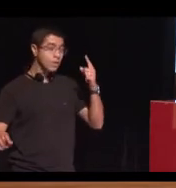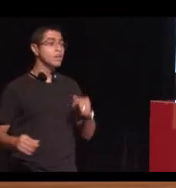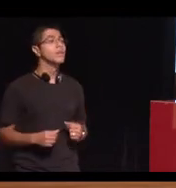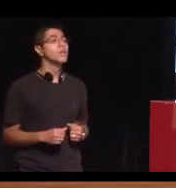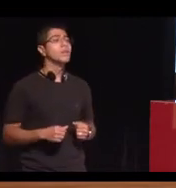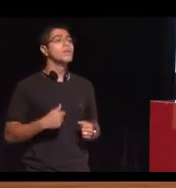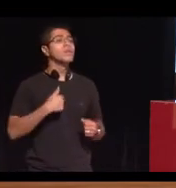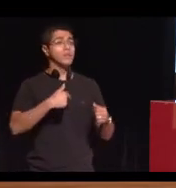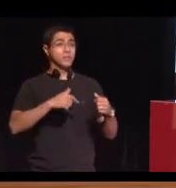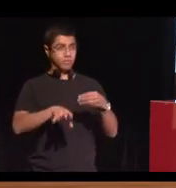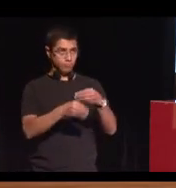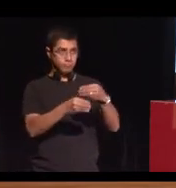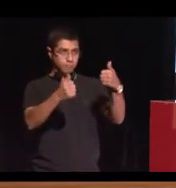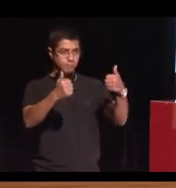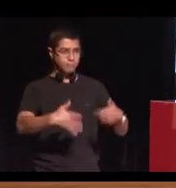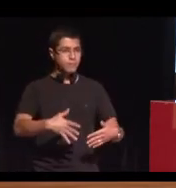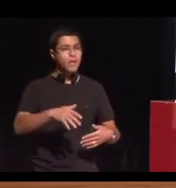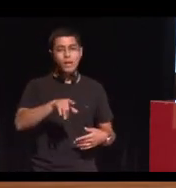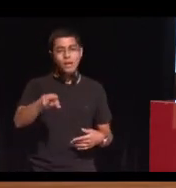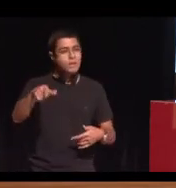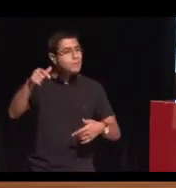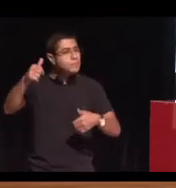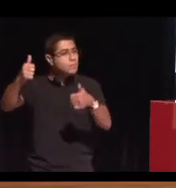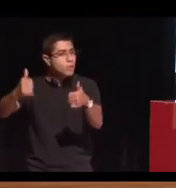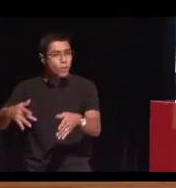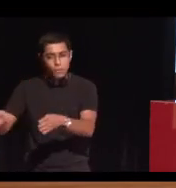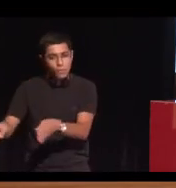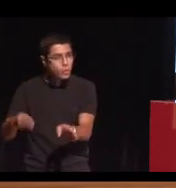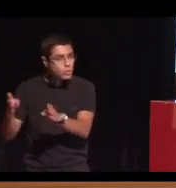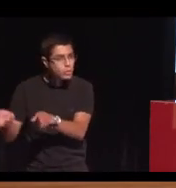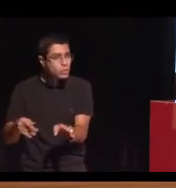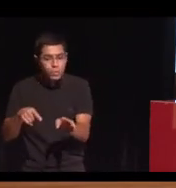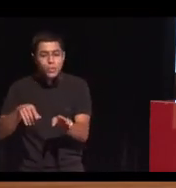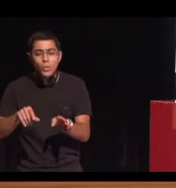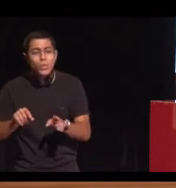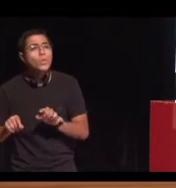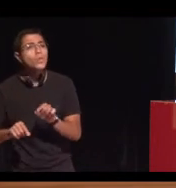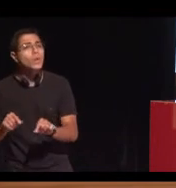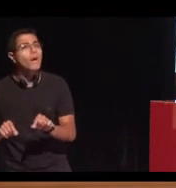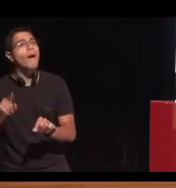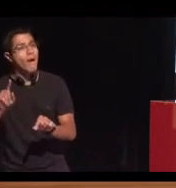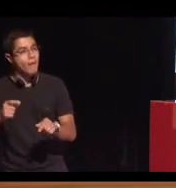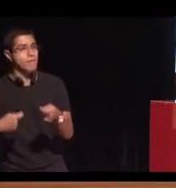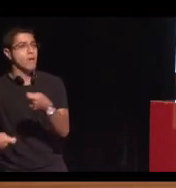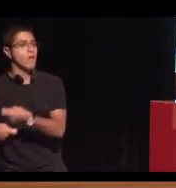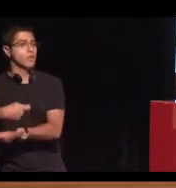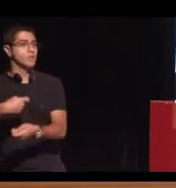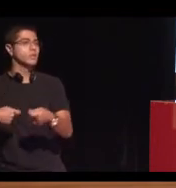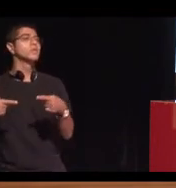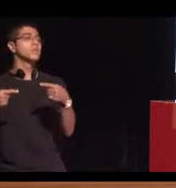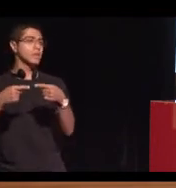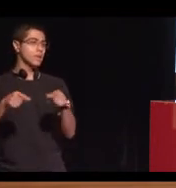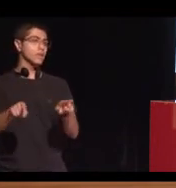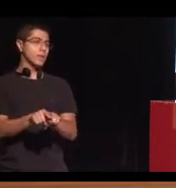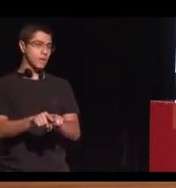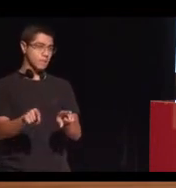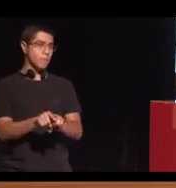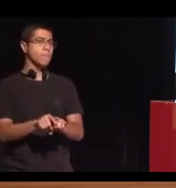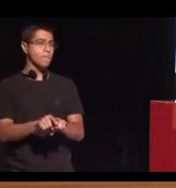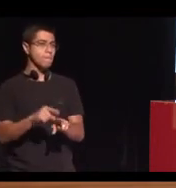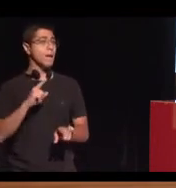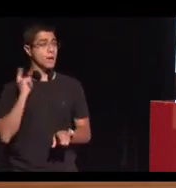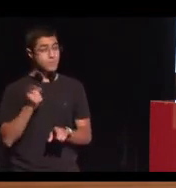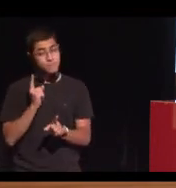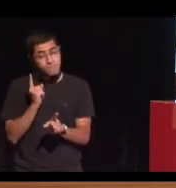gente pegou um fluxo bem pequeno de negócio e mandou para ele para testar, né, para nossa aplicação nova. E